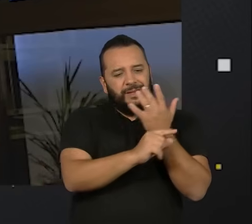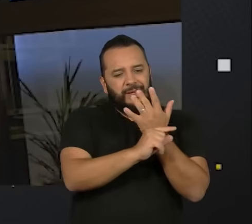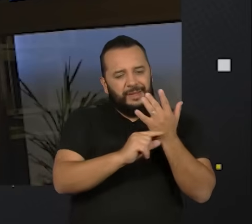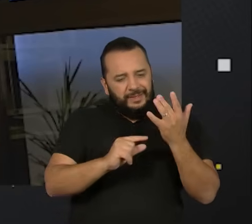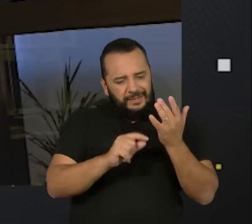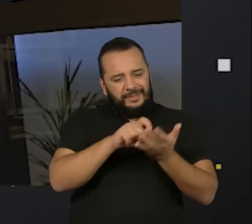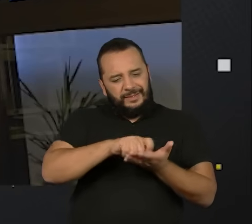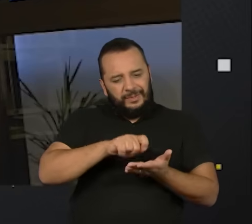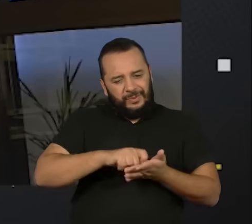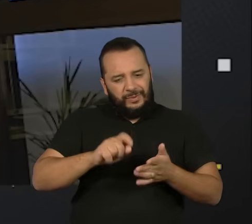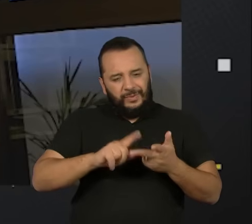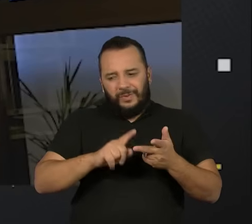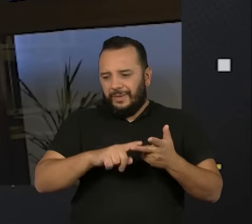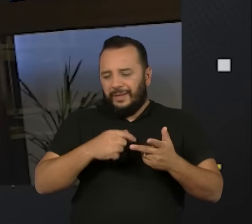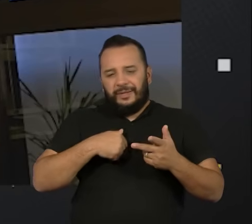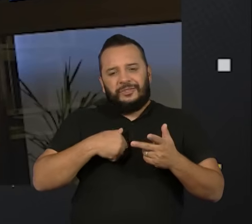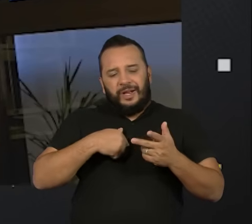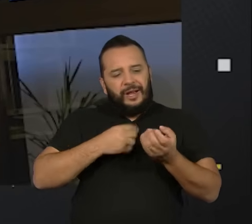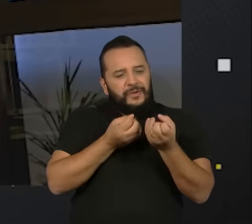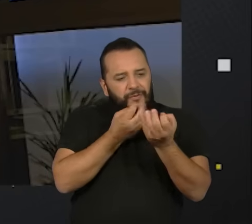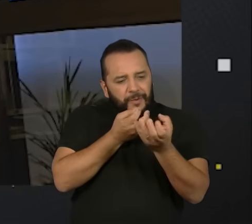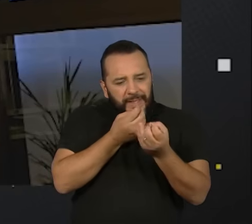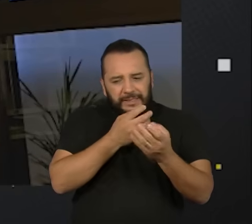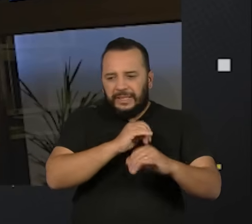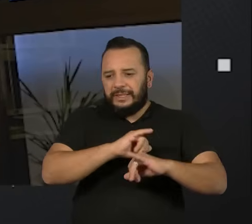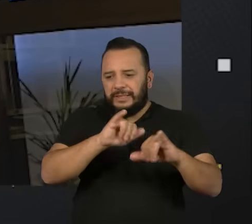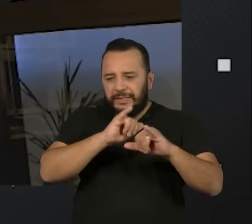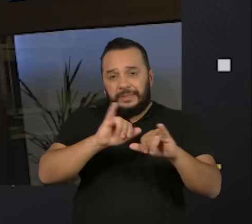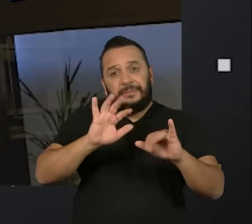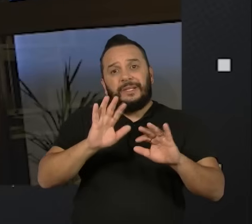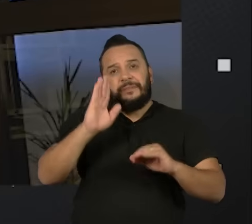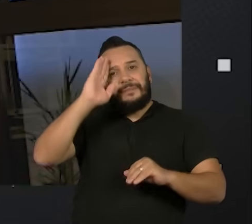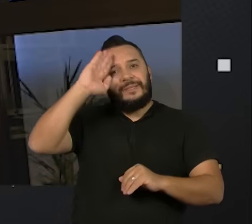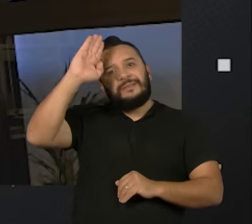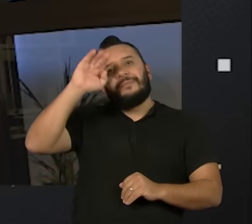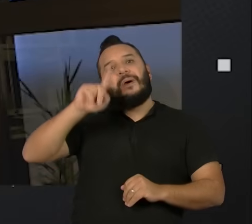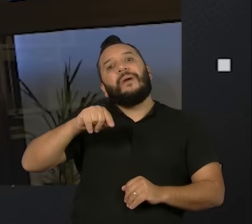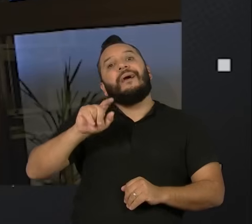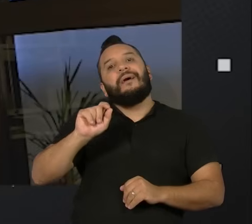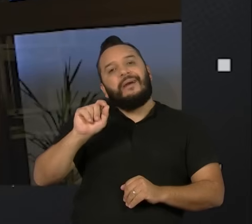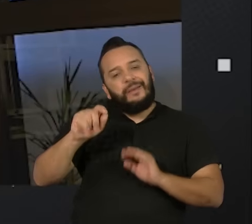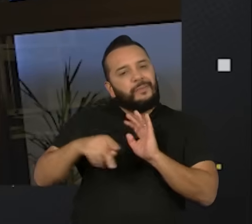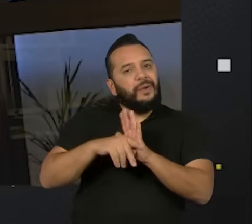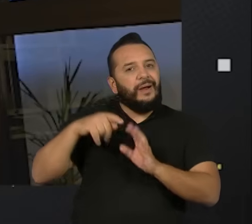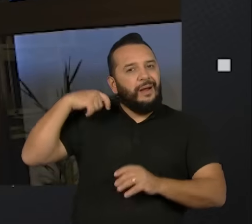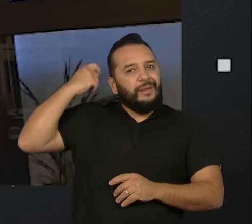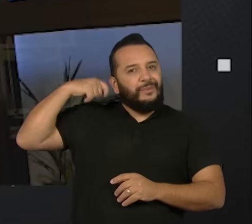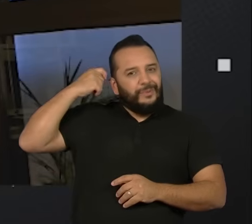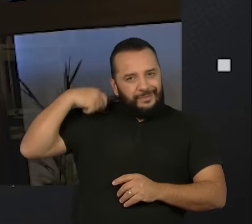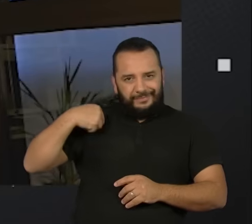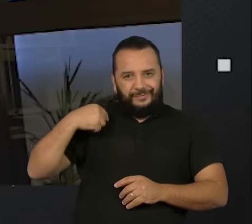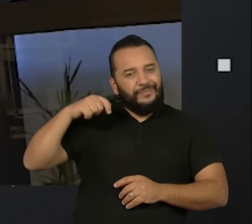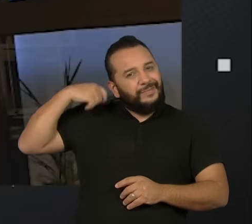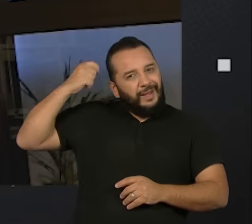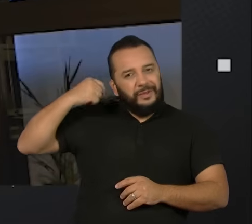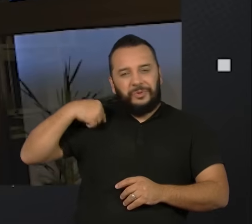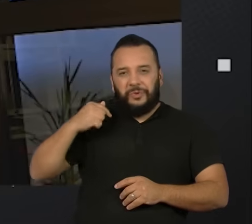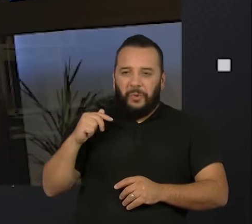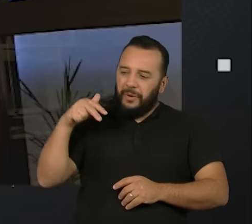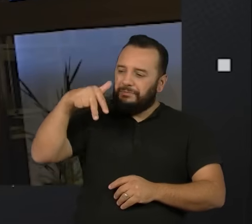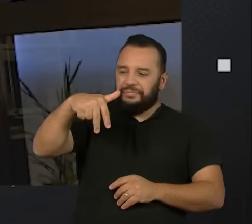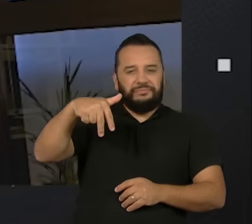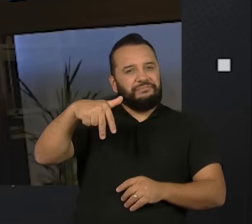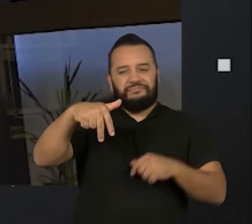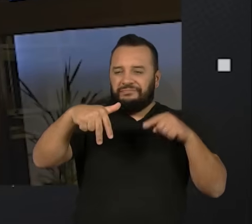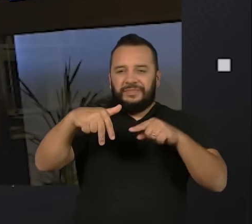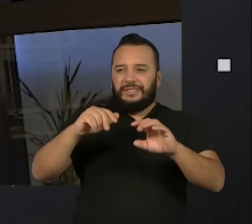que conta é o ator em cima do palco e a comunicação com a plateia. E você recupera essa essência do ator que a gente tem esquecido e